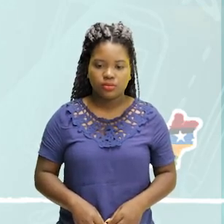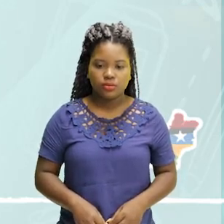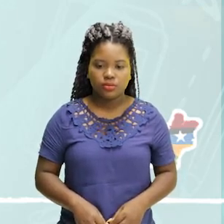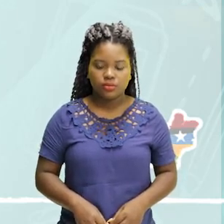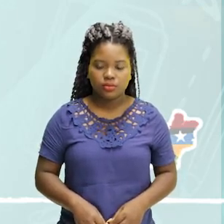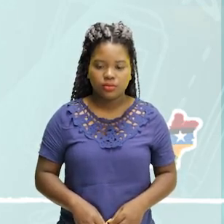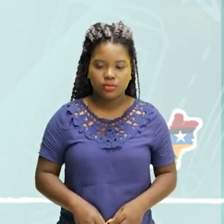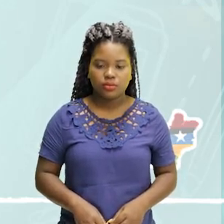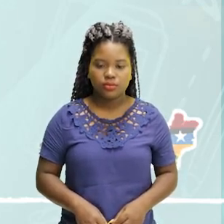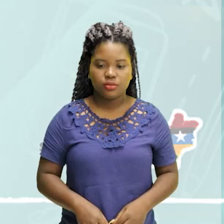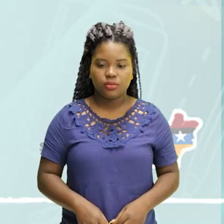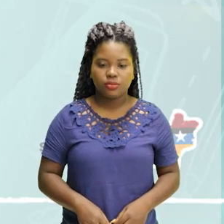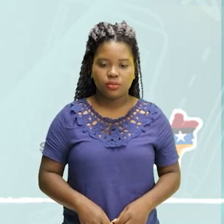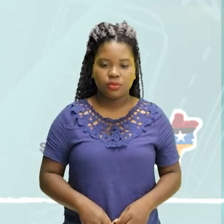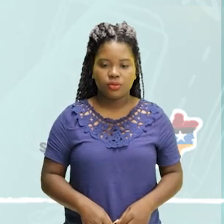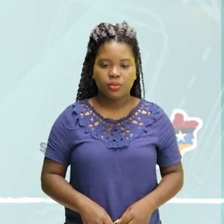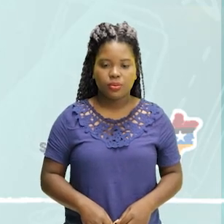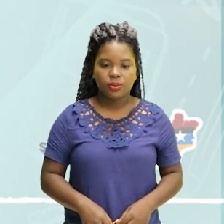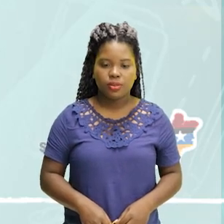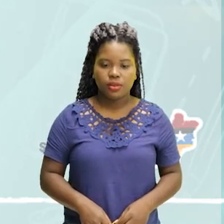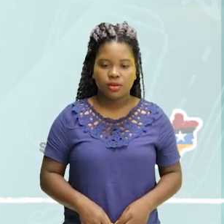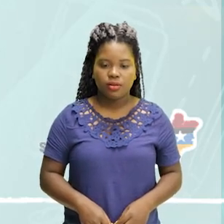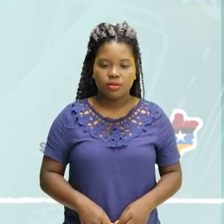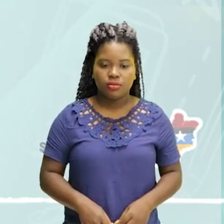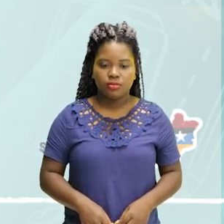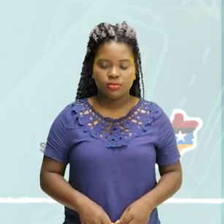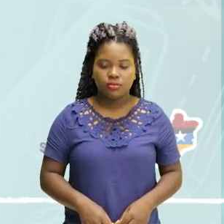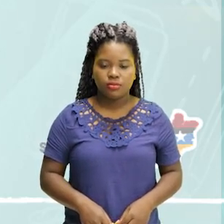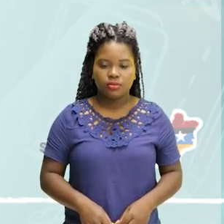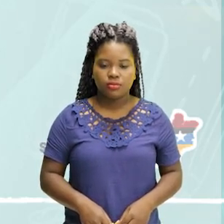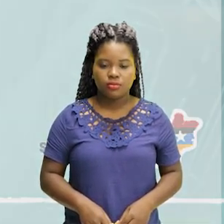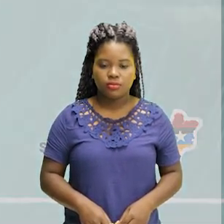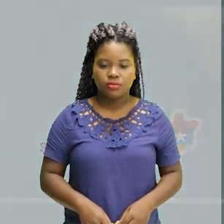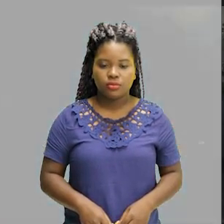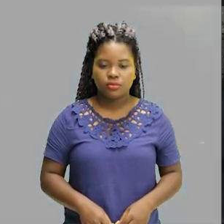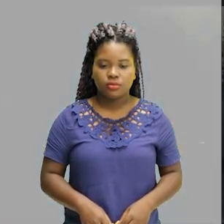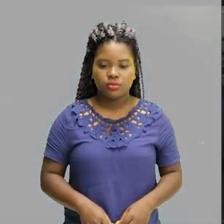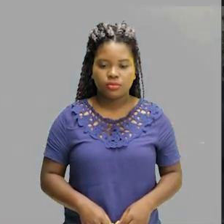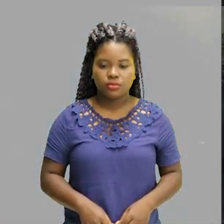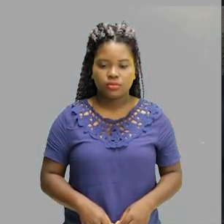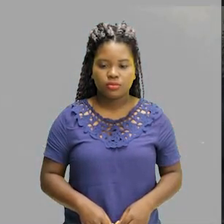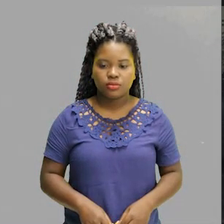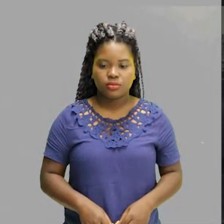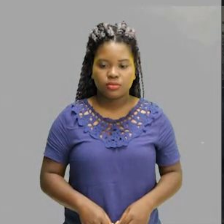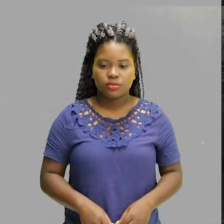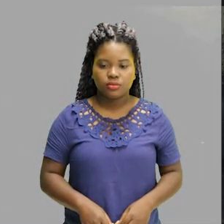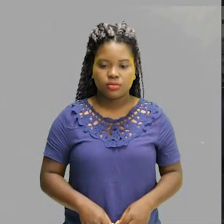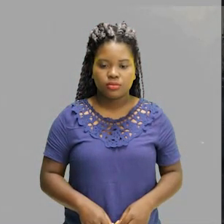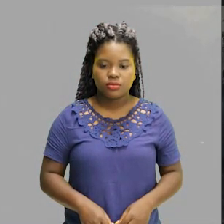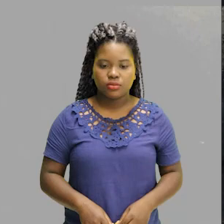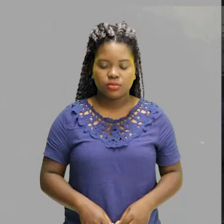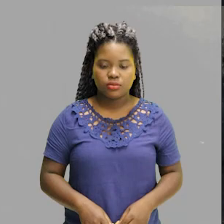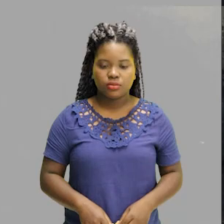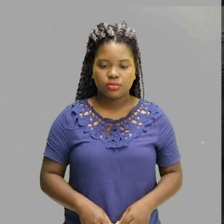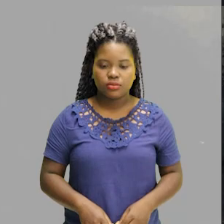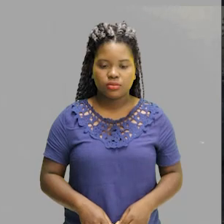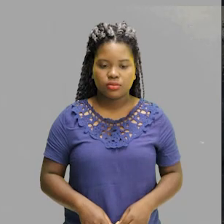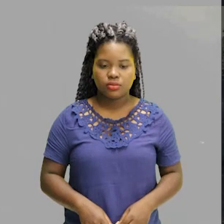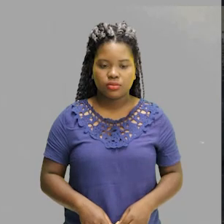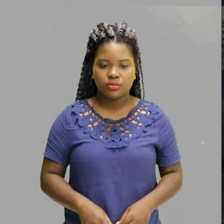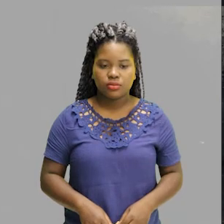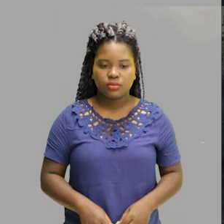monólogos breves, recitados por atores ou jograis, mascarados com vestes